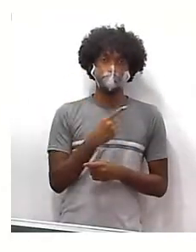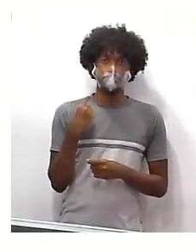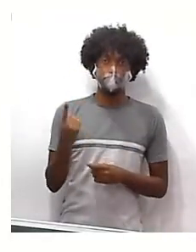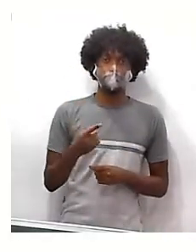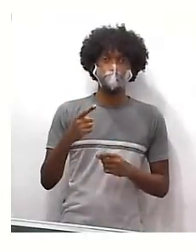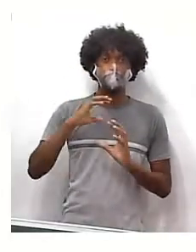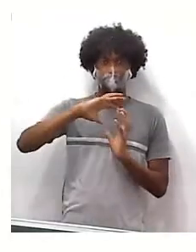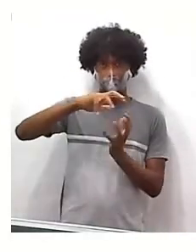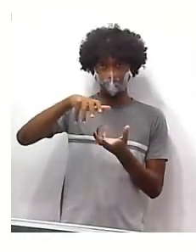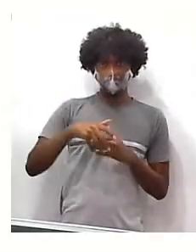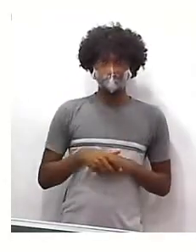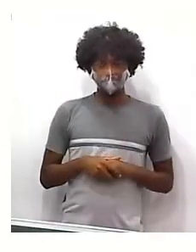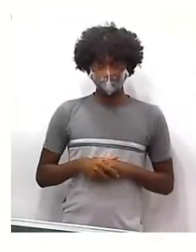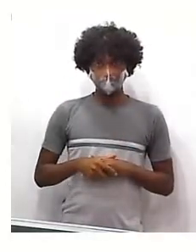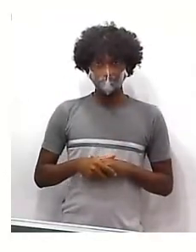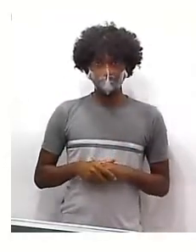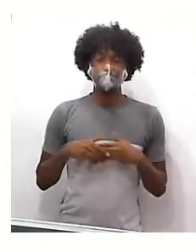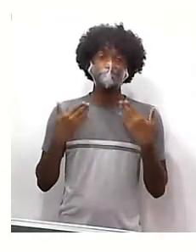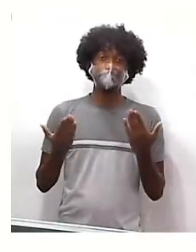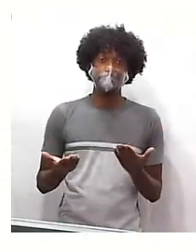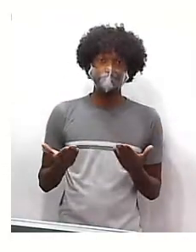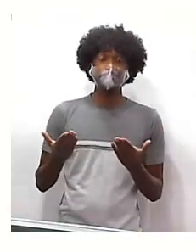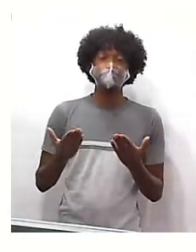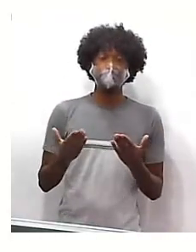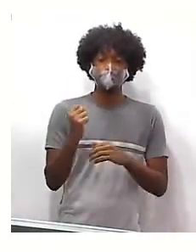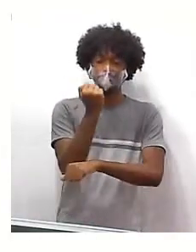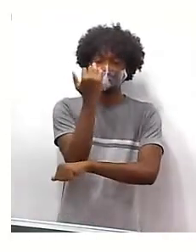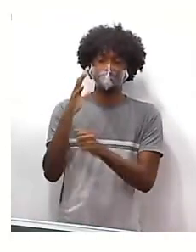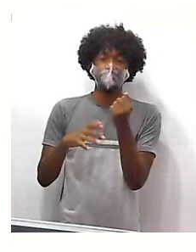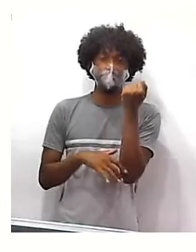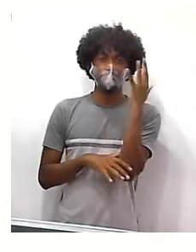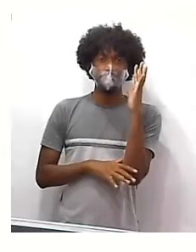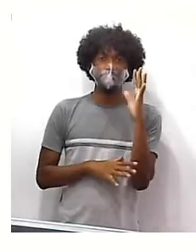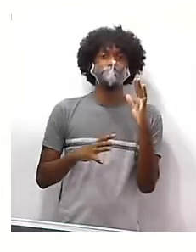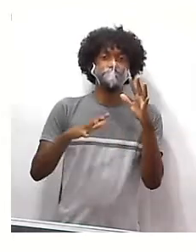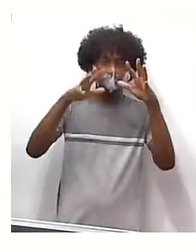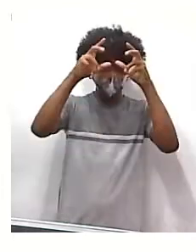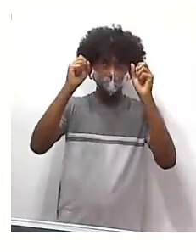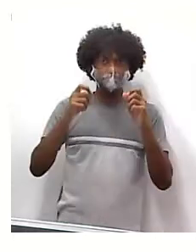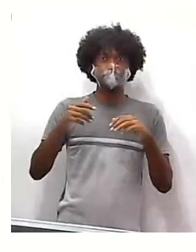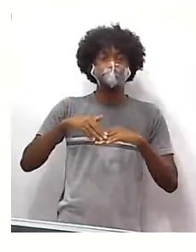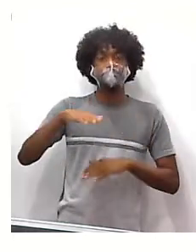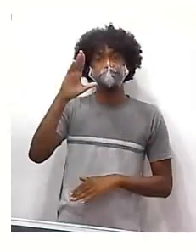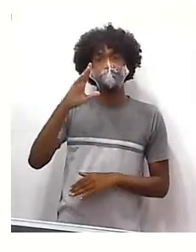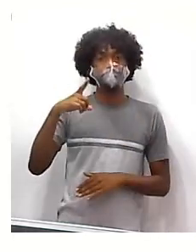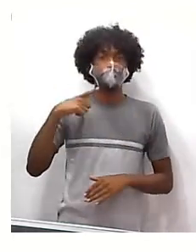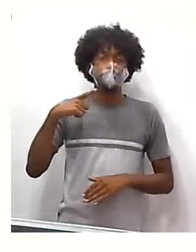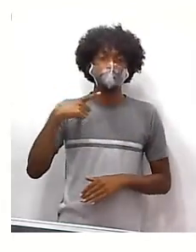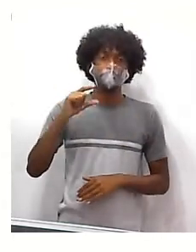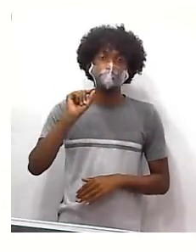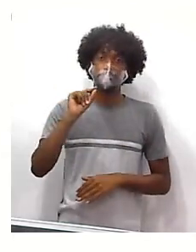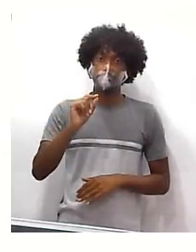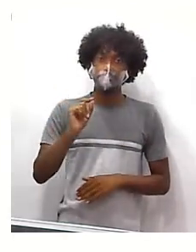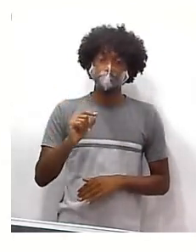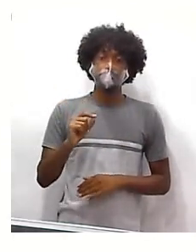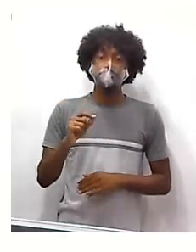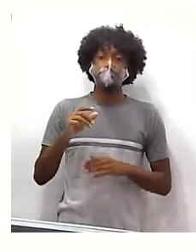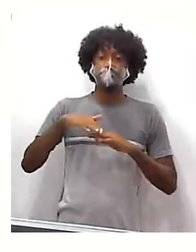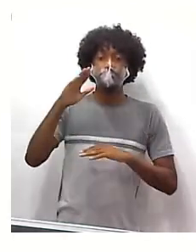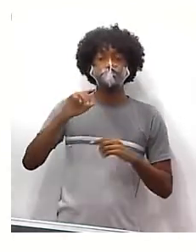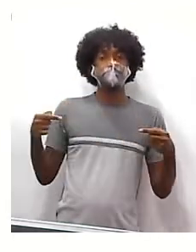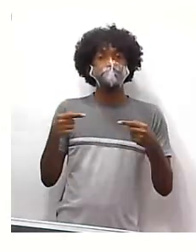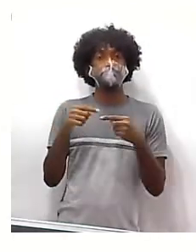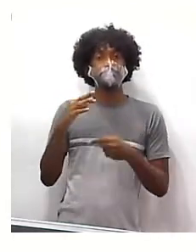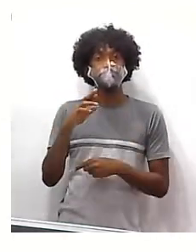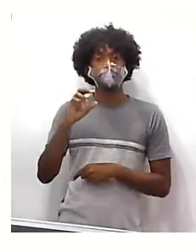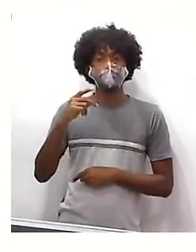a floresta amazônica ela é considerada a maior floresta tropical do mundo e a sua conservação ela é um tema que ela é muito